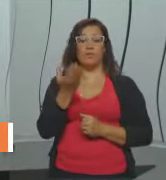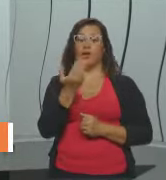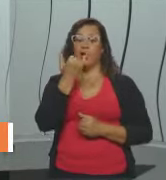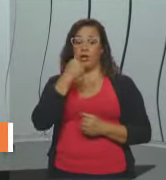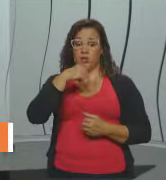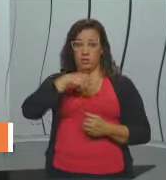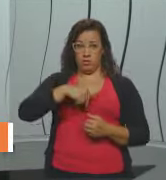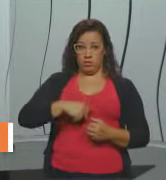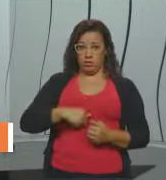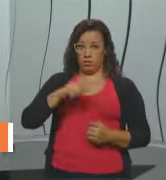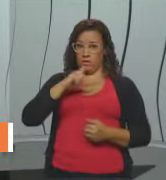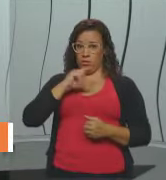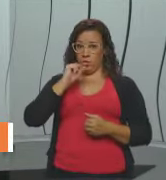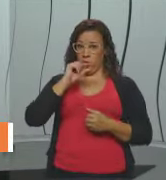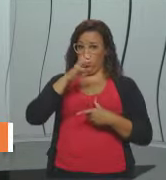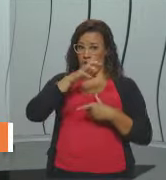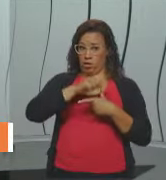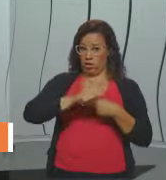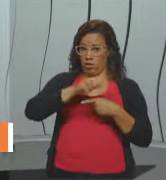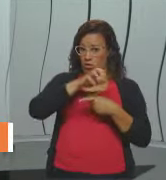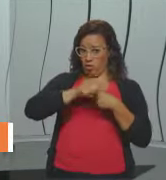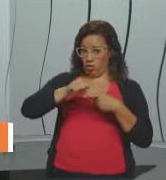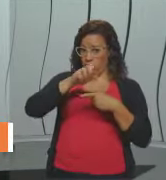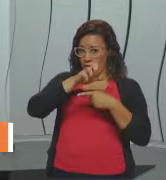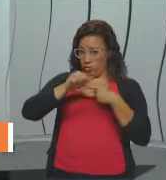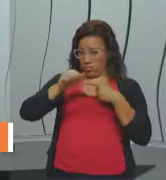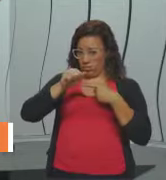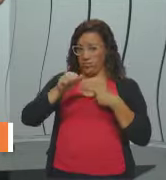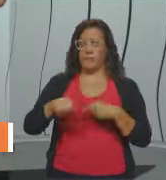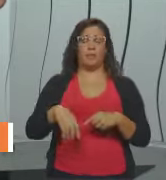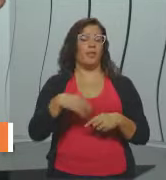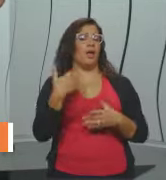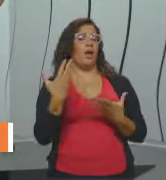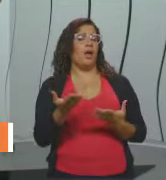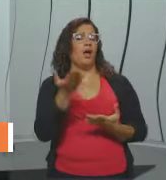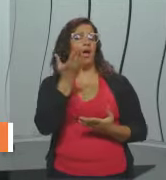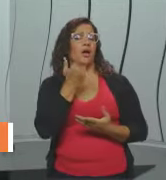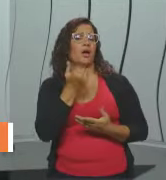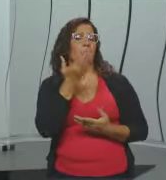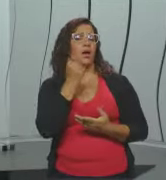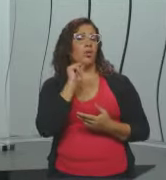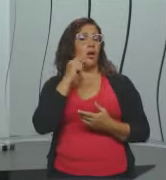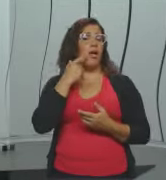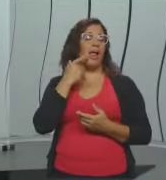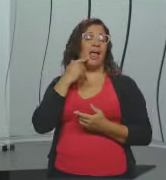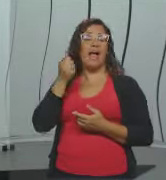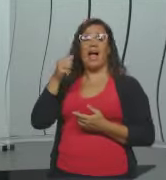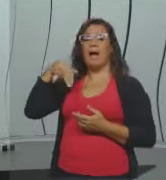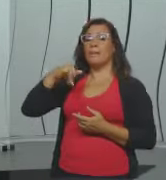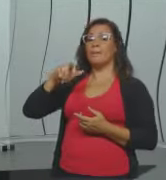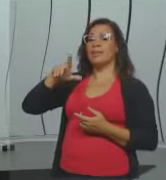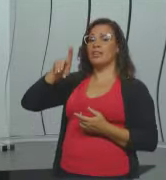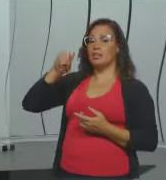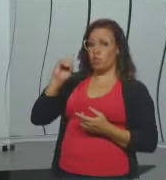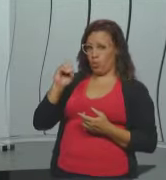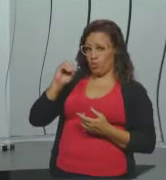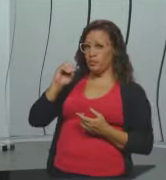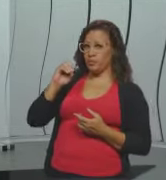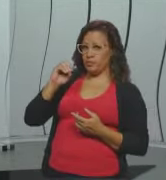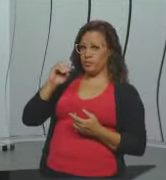proteínas. Lá na boca, então, a amilase estava relacionada à digestão de amido, que é um açúcar.